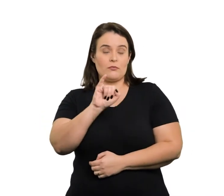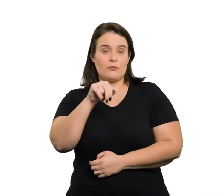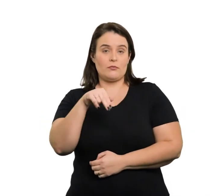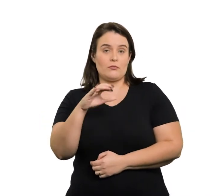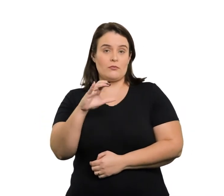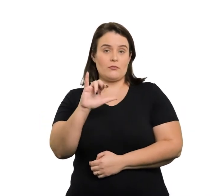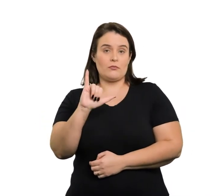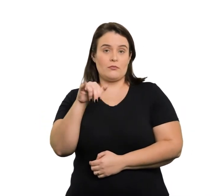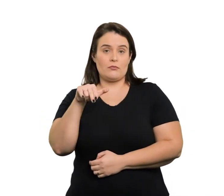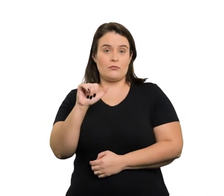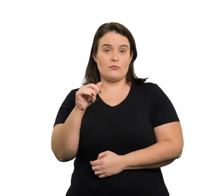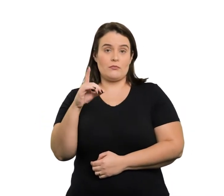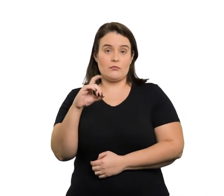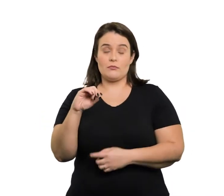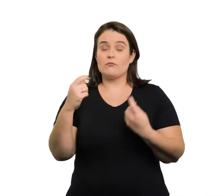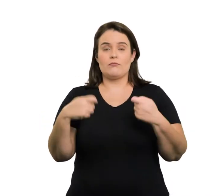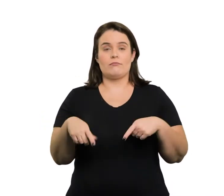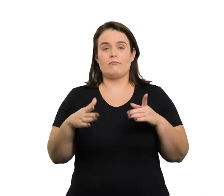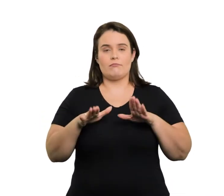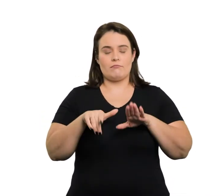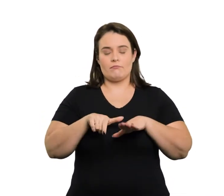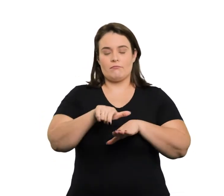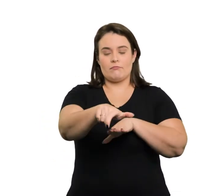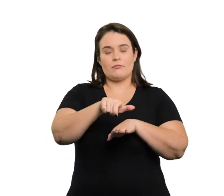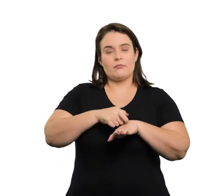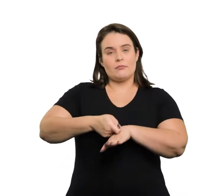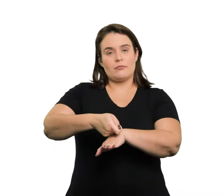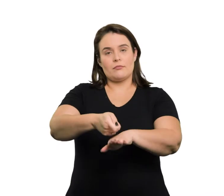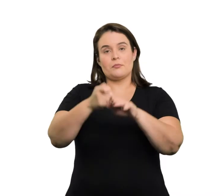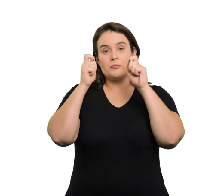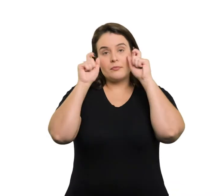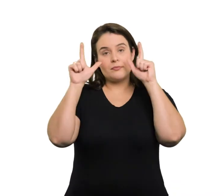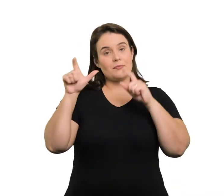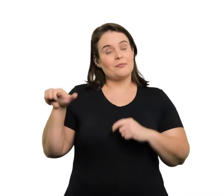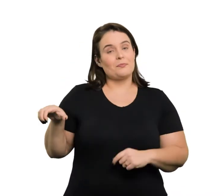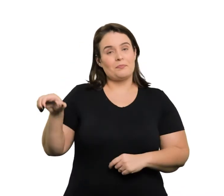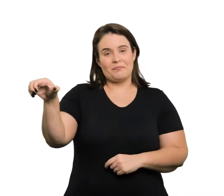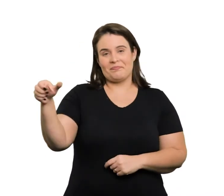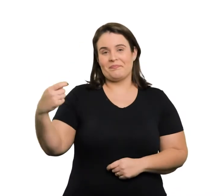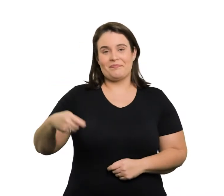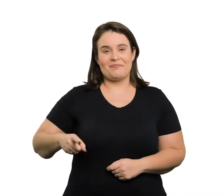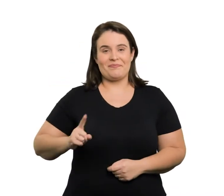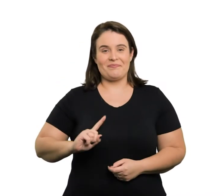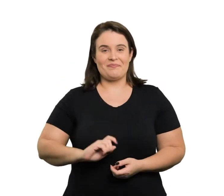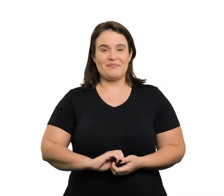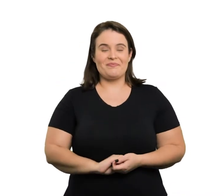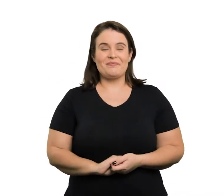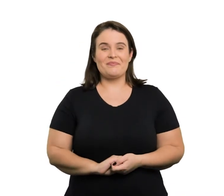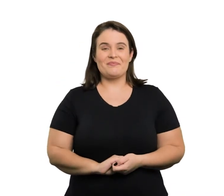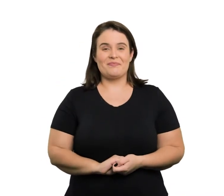e, por isso, não necessitam de piso tátil de alerta nem corrimão.